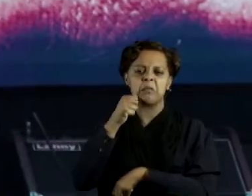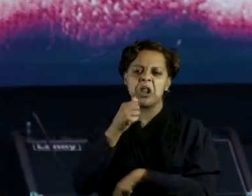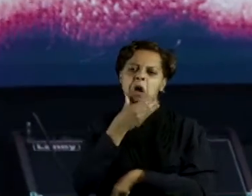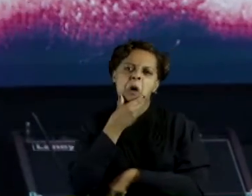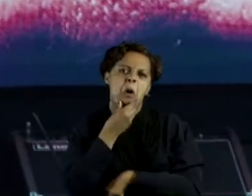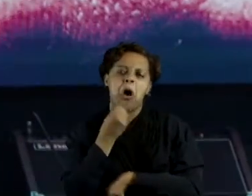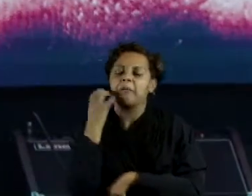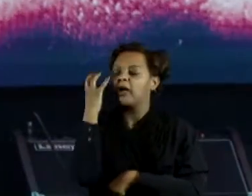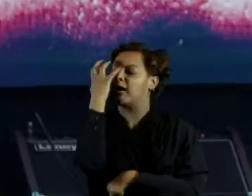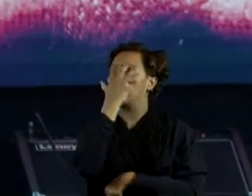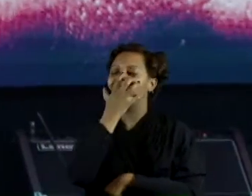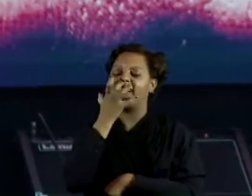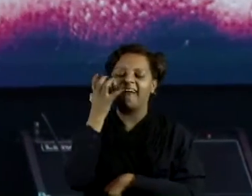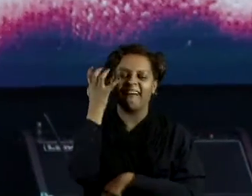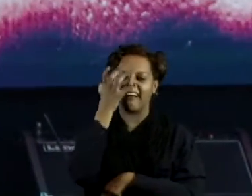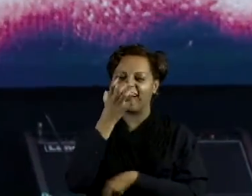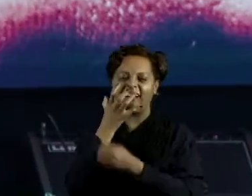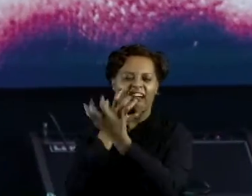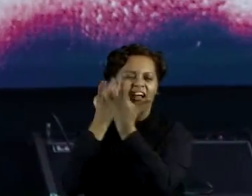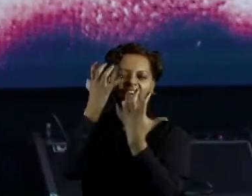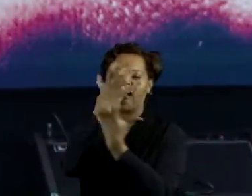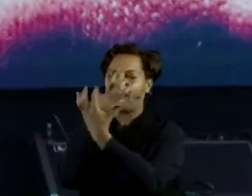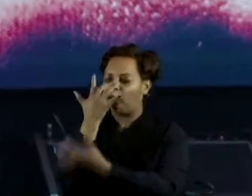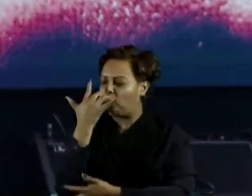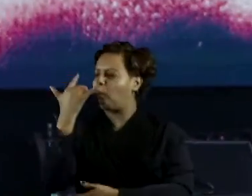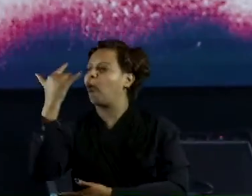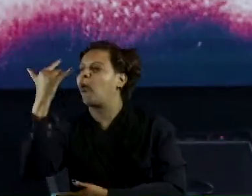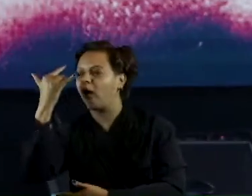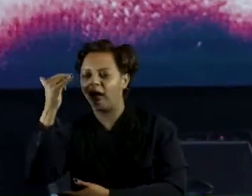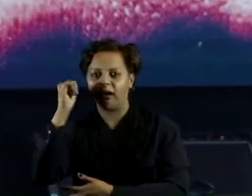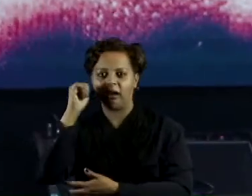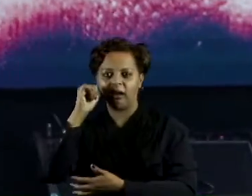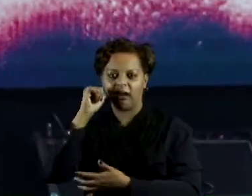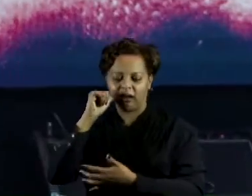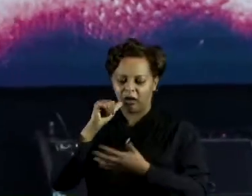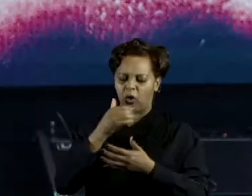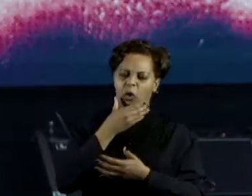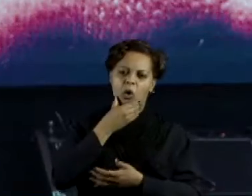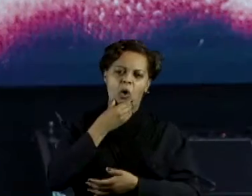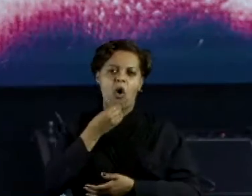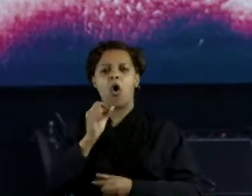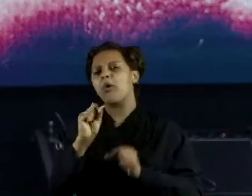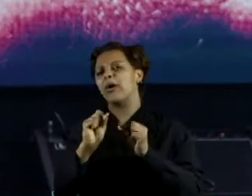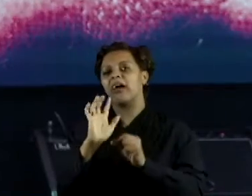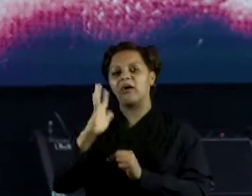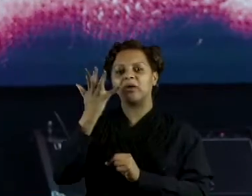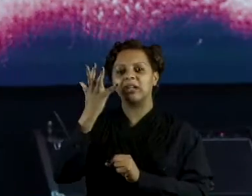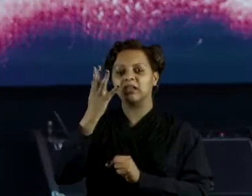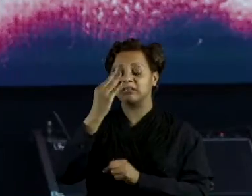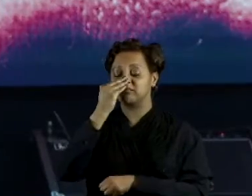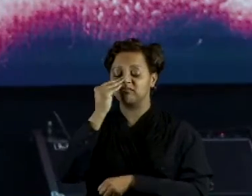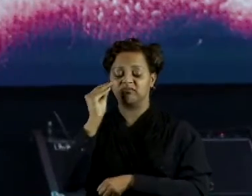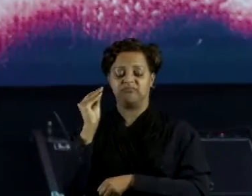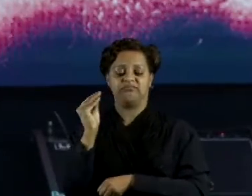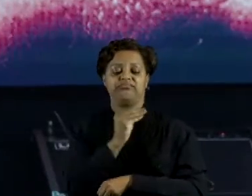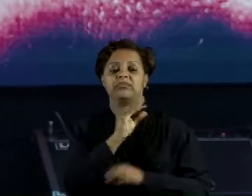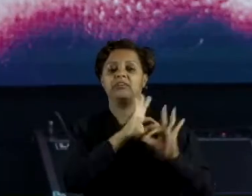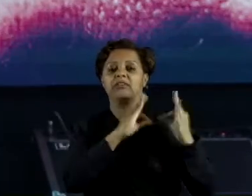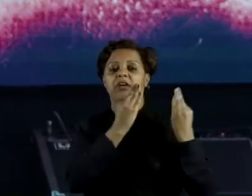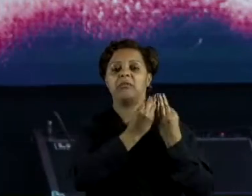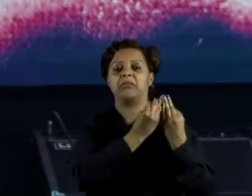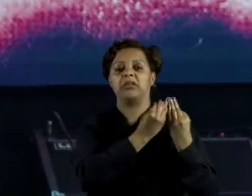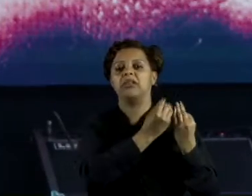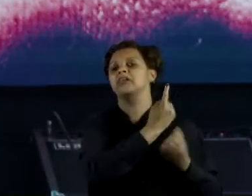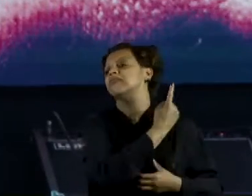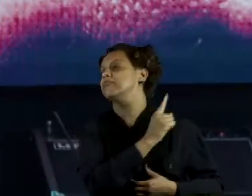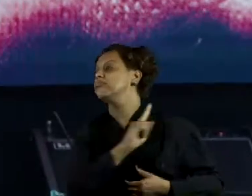estou apaixonado. E pessoas, então, que acabam abandonando os seus lares por conta